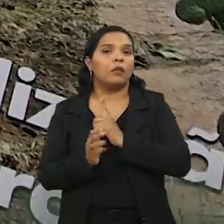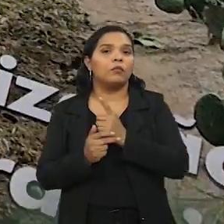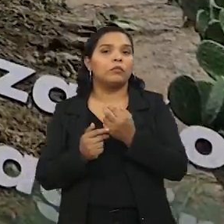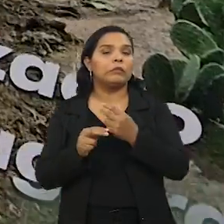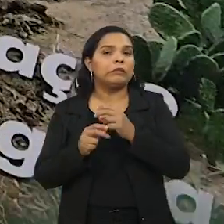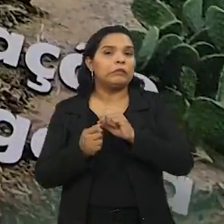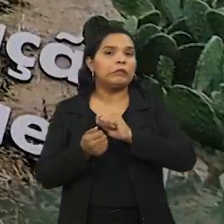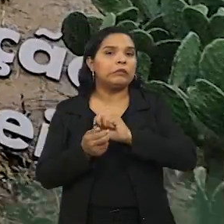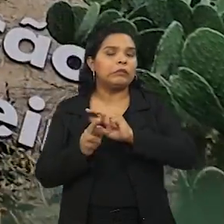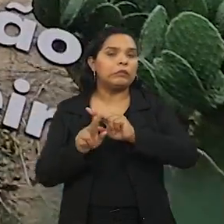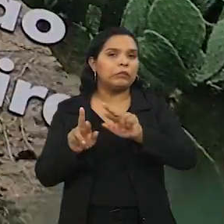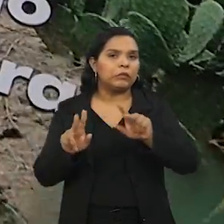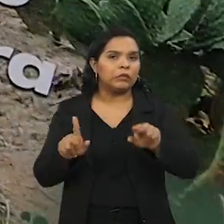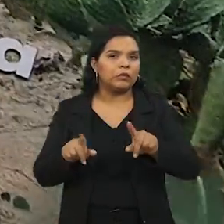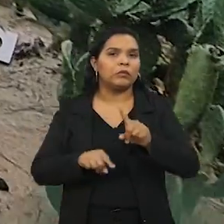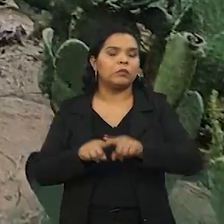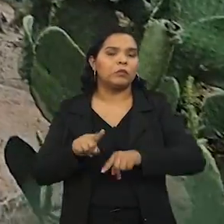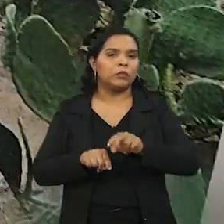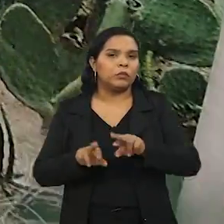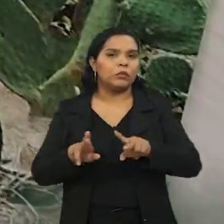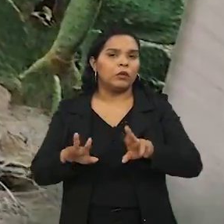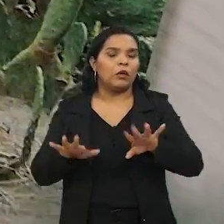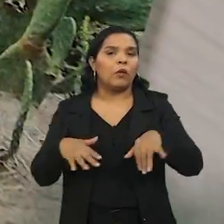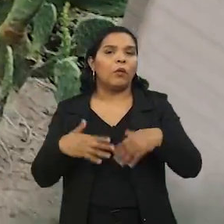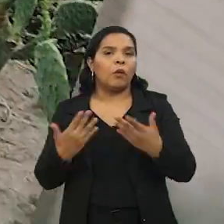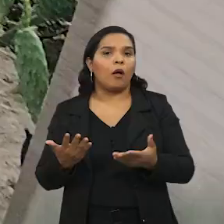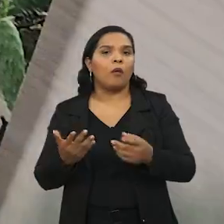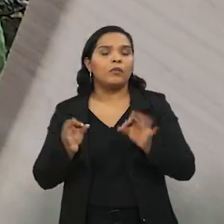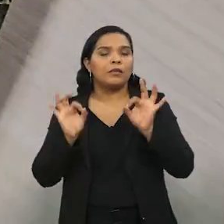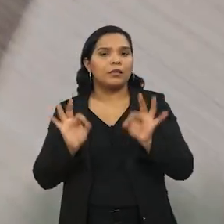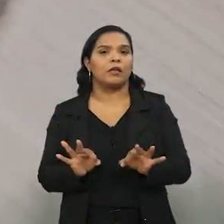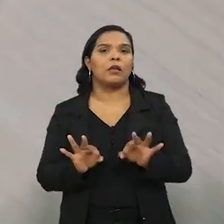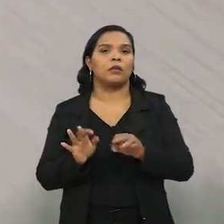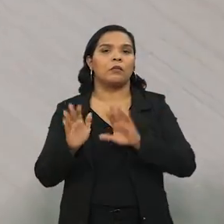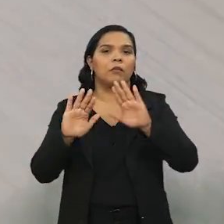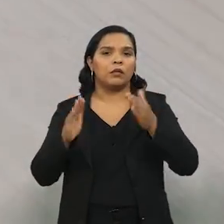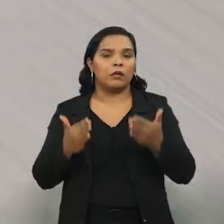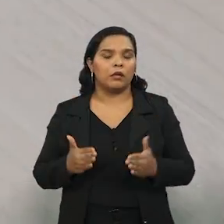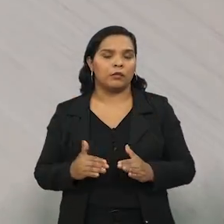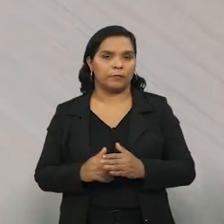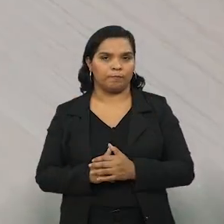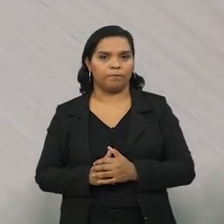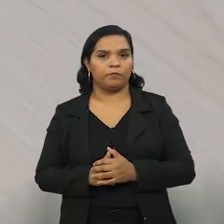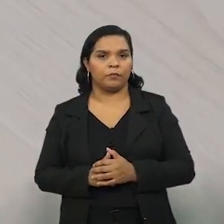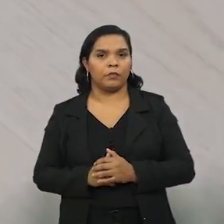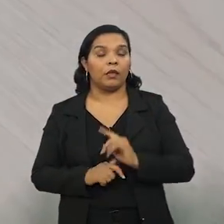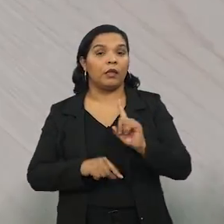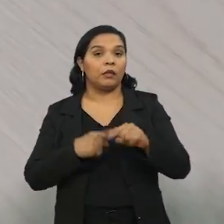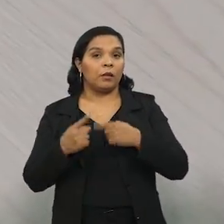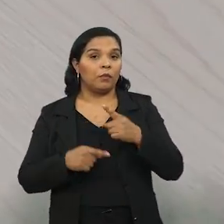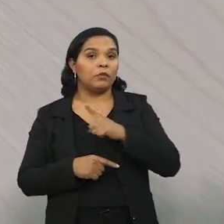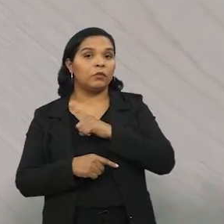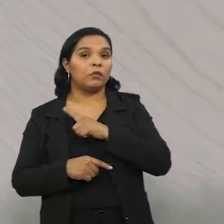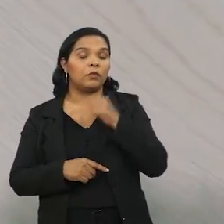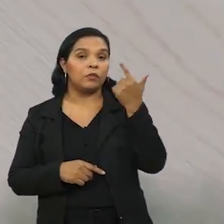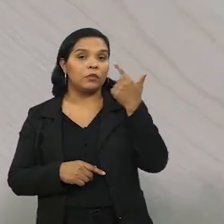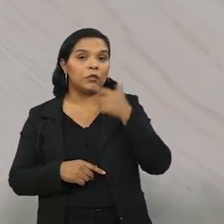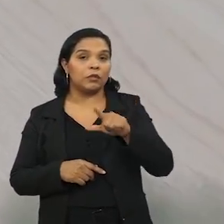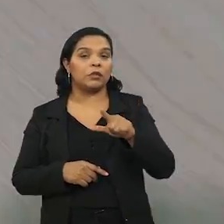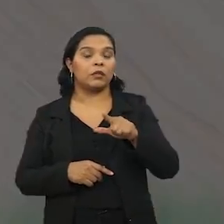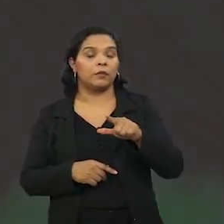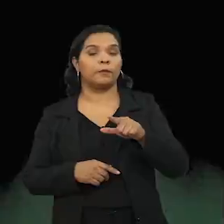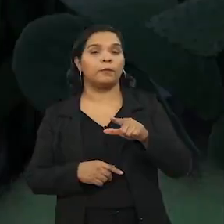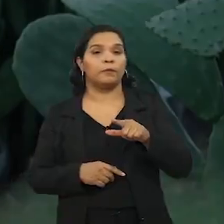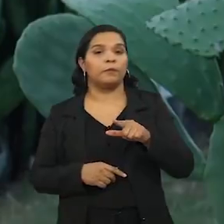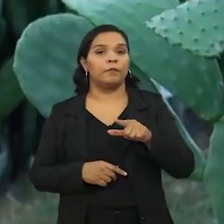nutrientes diferente. Ela estuda qual deles é o ideal para a análise de tecido, para assim obter um teor de